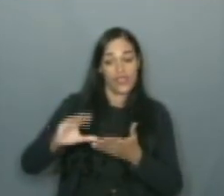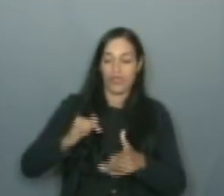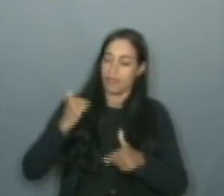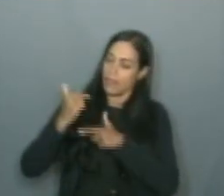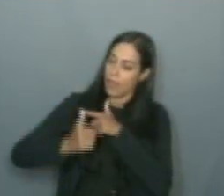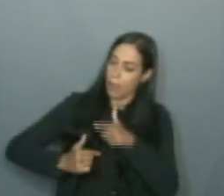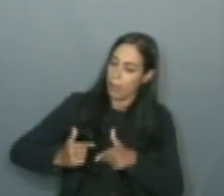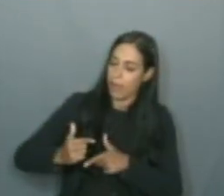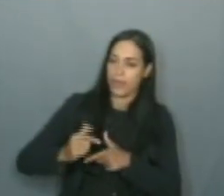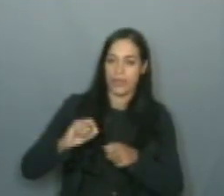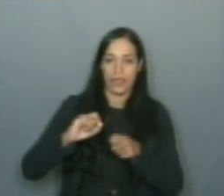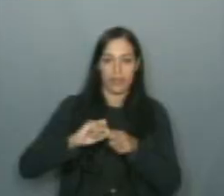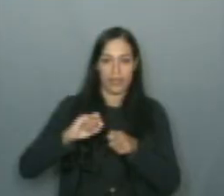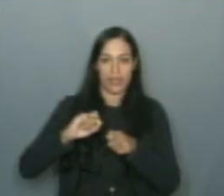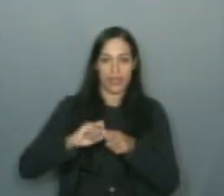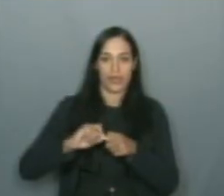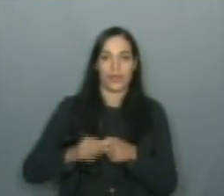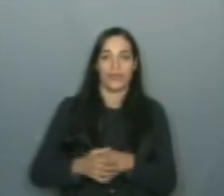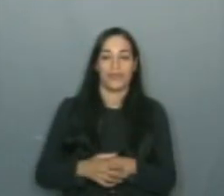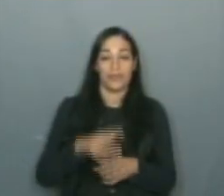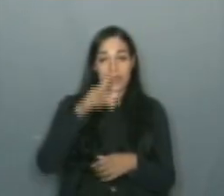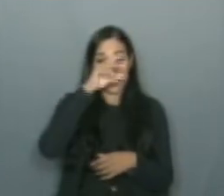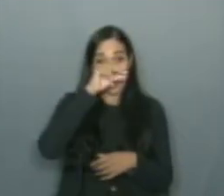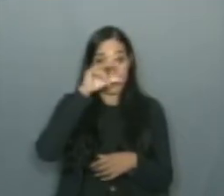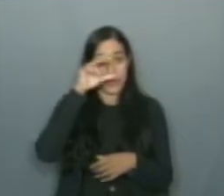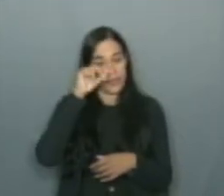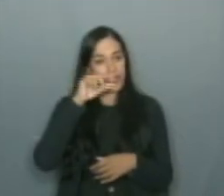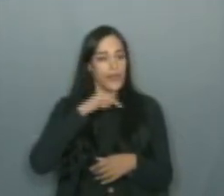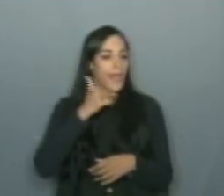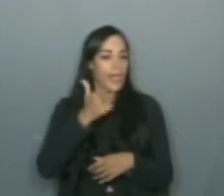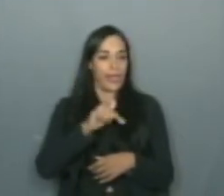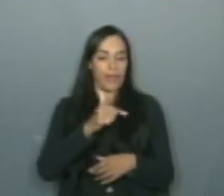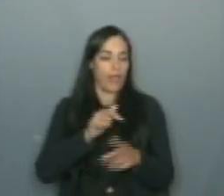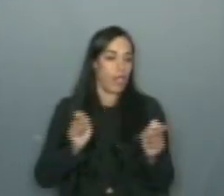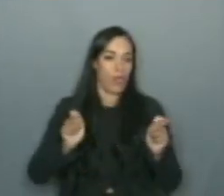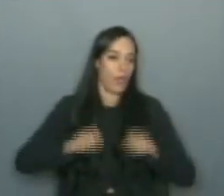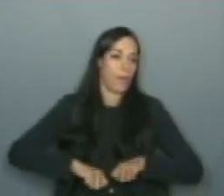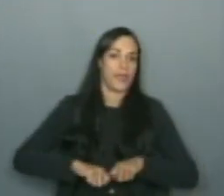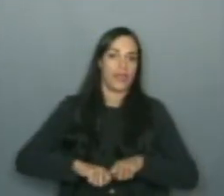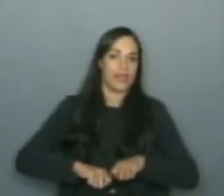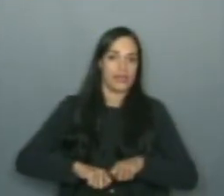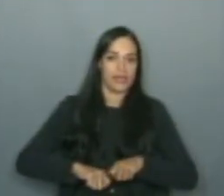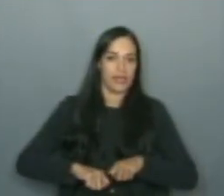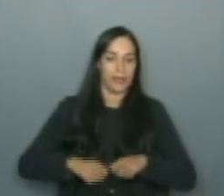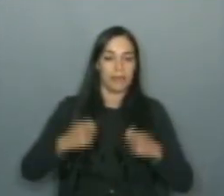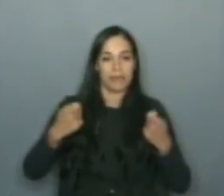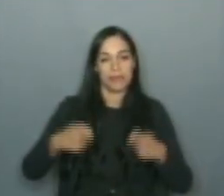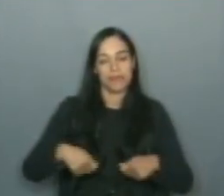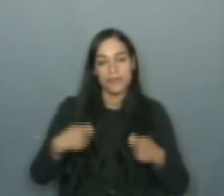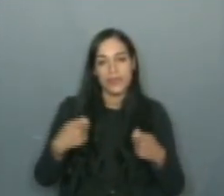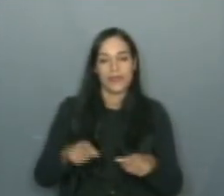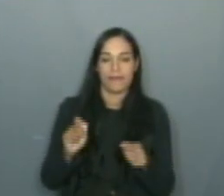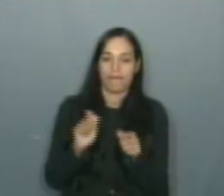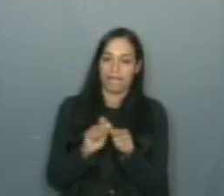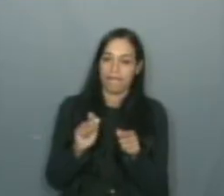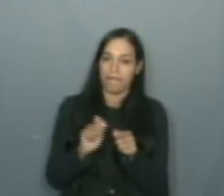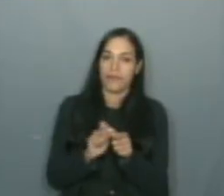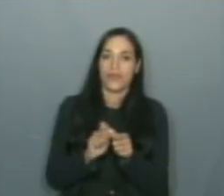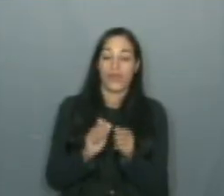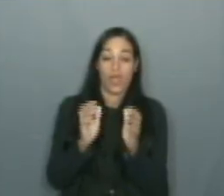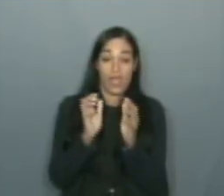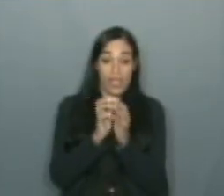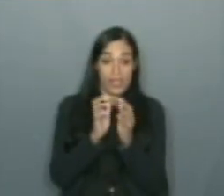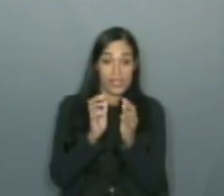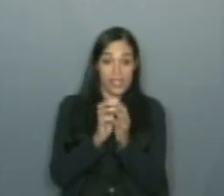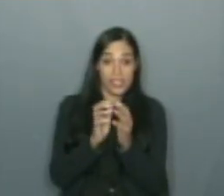que é realizado, já que a prefeitura é incompetente para fazer o que precisa ser feito. Recife